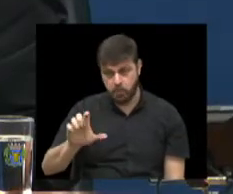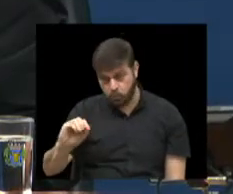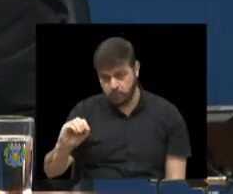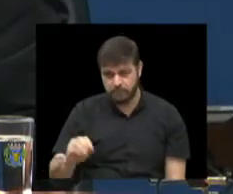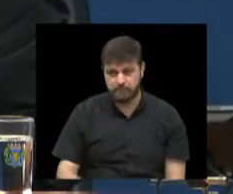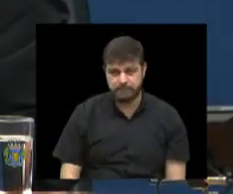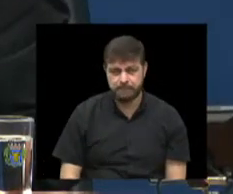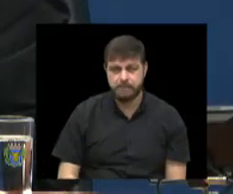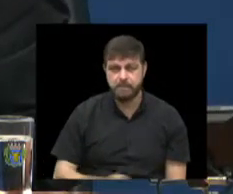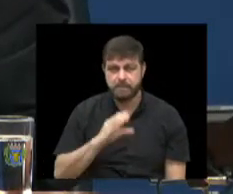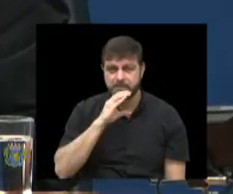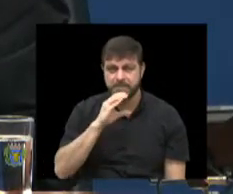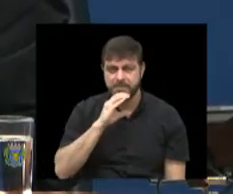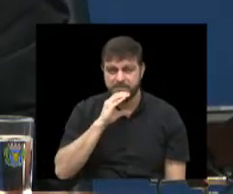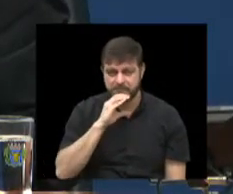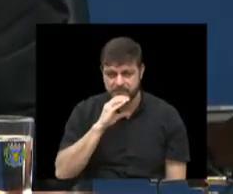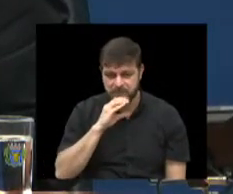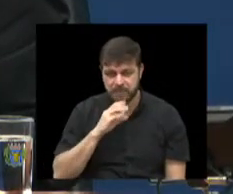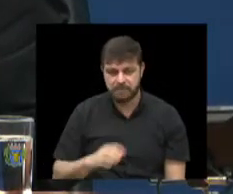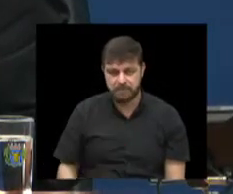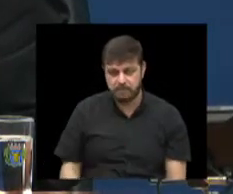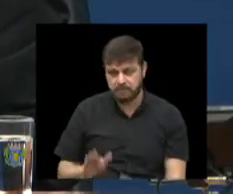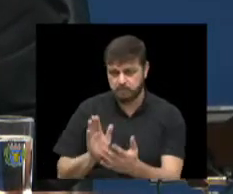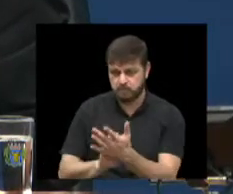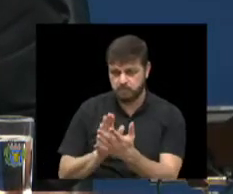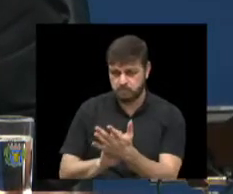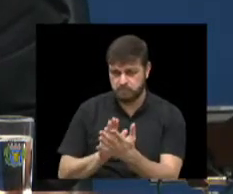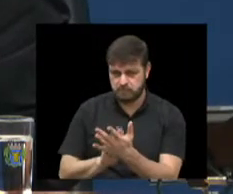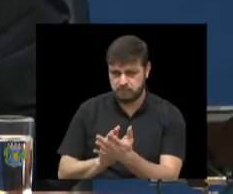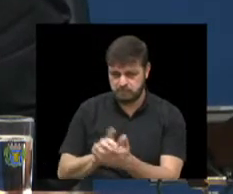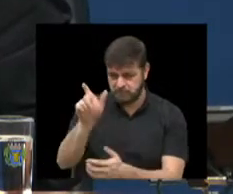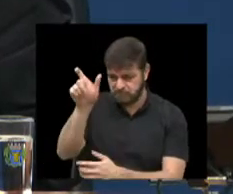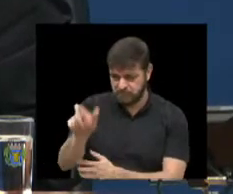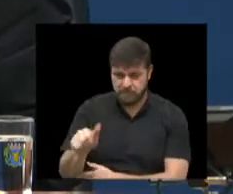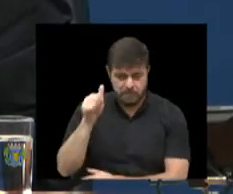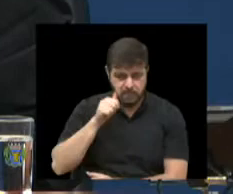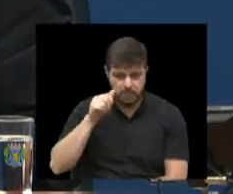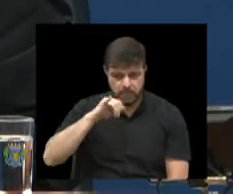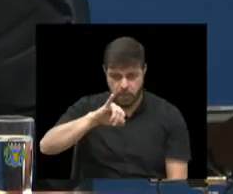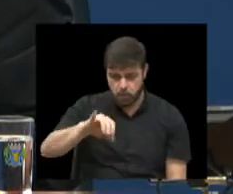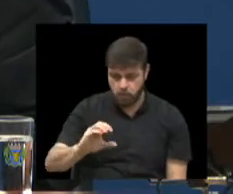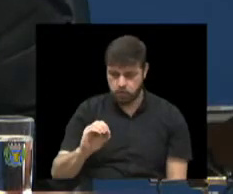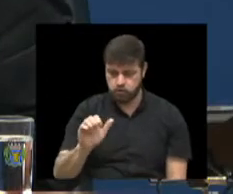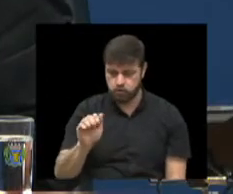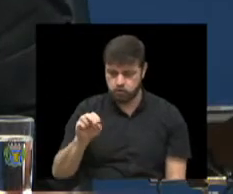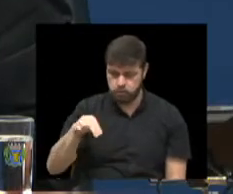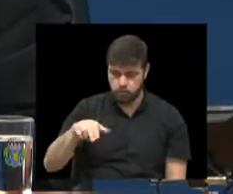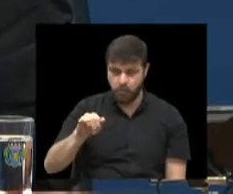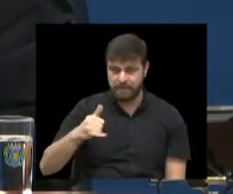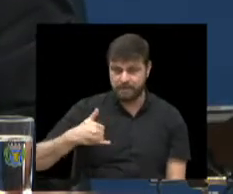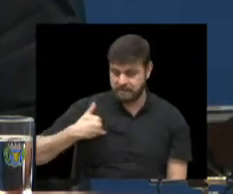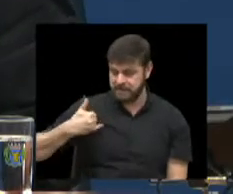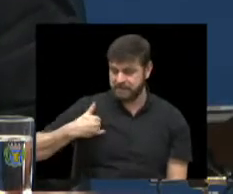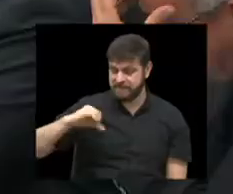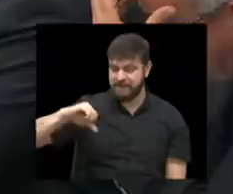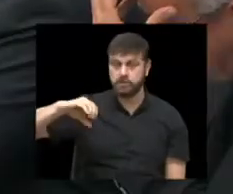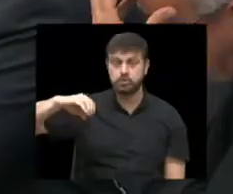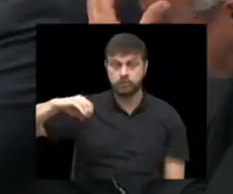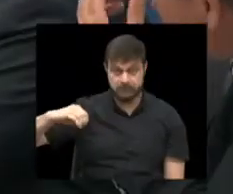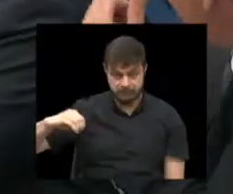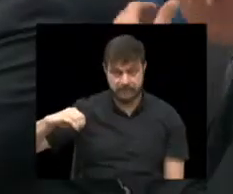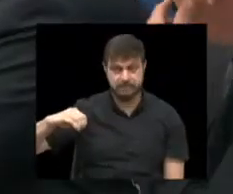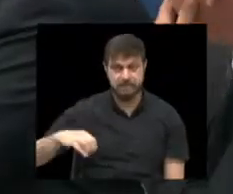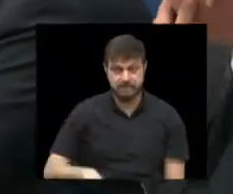do PT, requerendo votos de aplauso para a senhora Joana de Campos pela comemoração dos seus 90 anos.